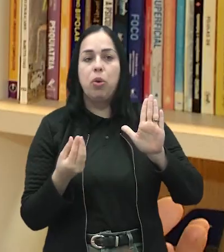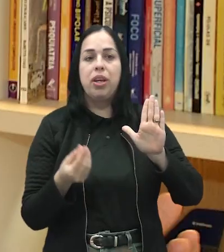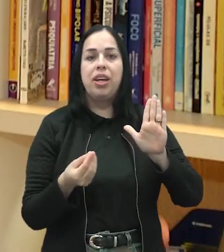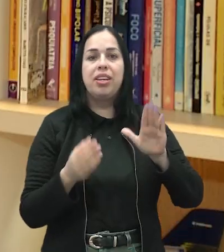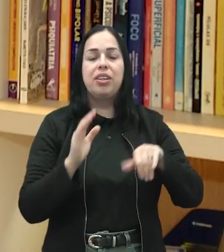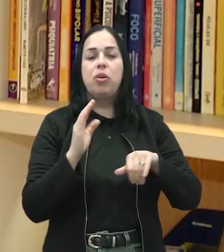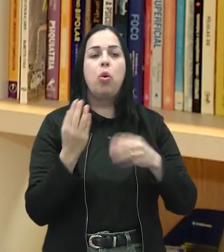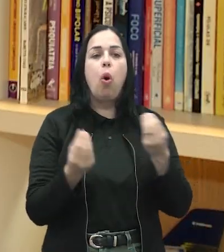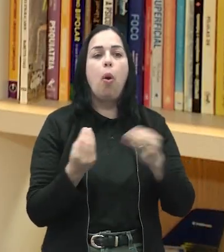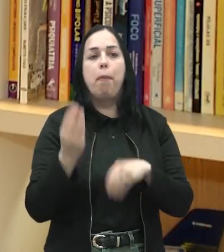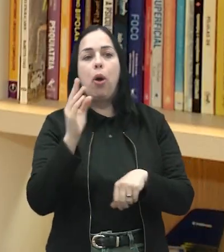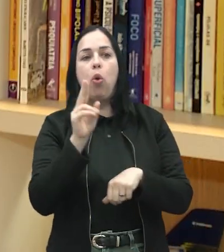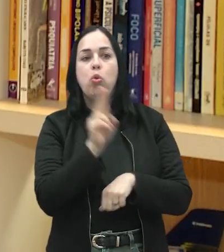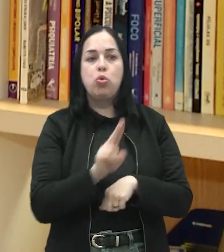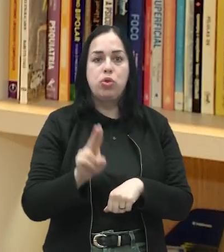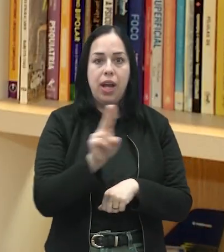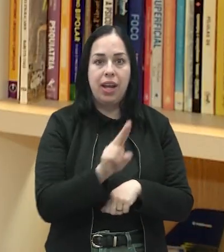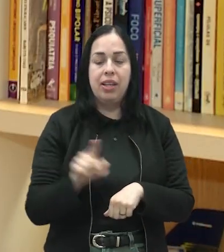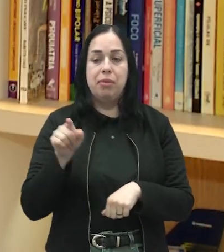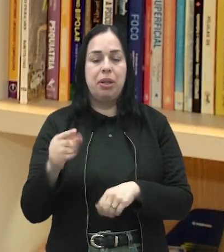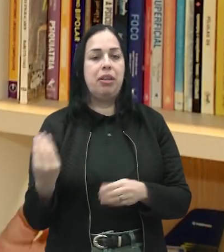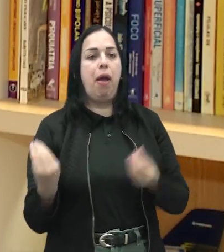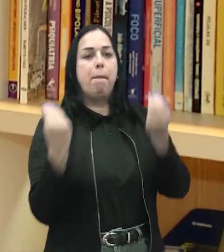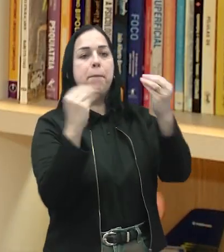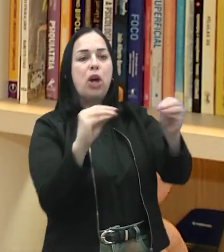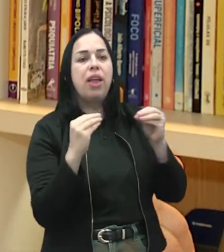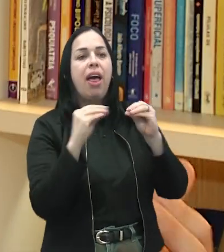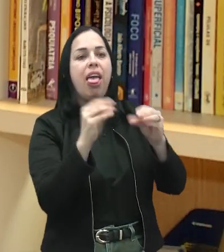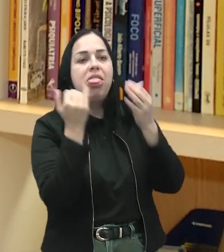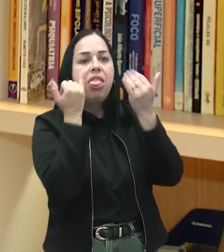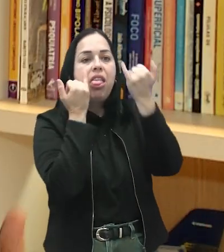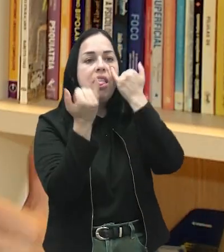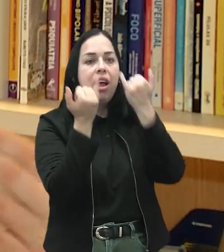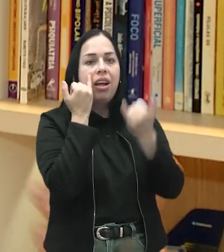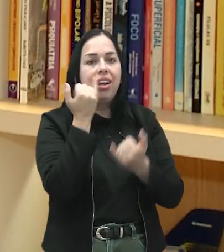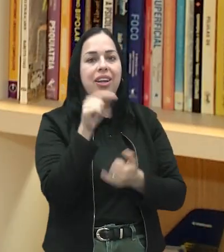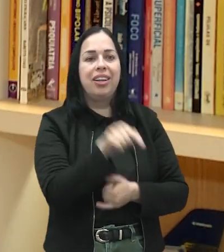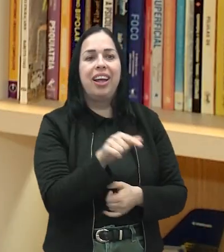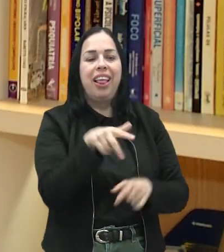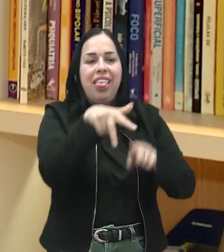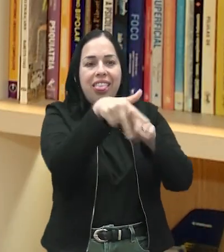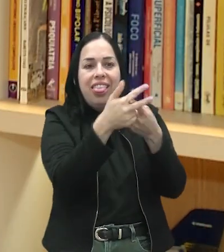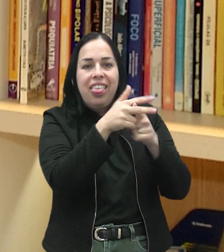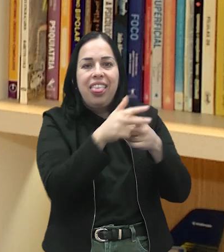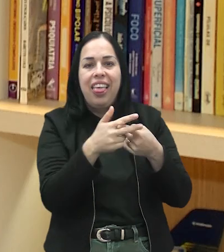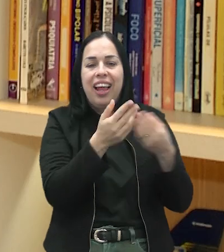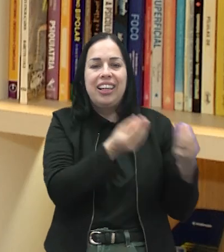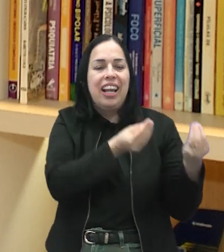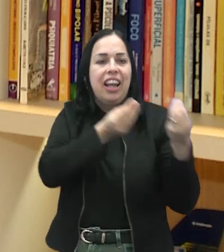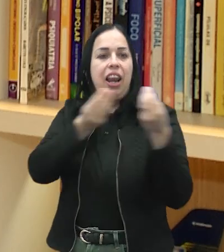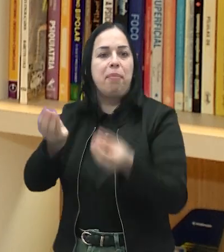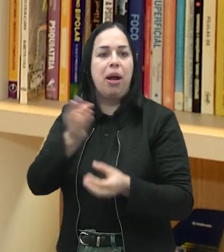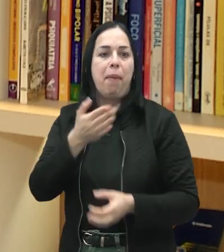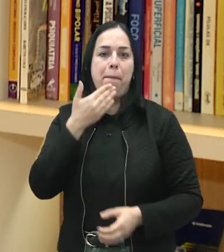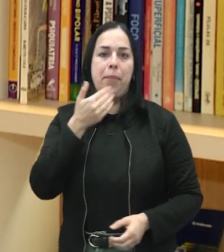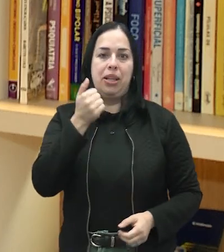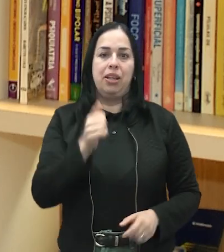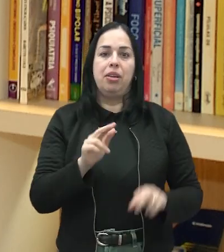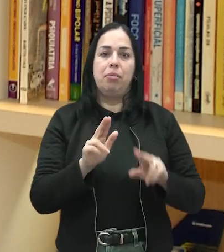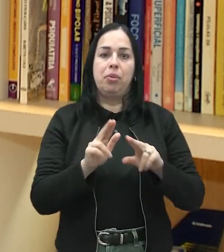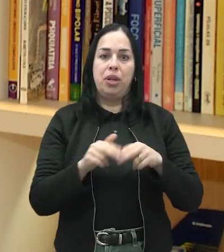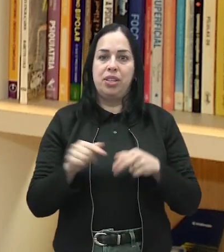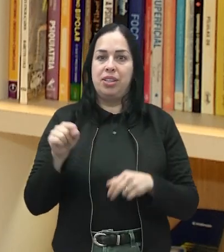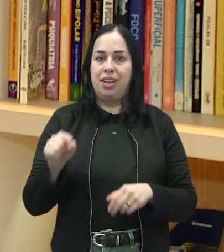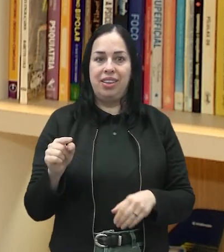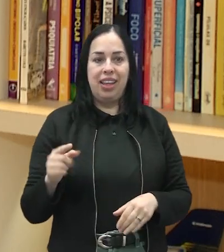condição da utilização dos dados que você coloca lá para que haja a melhora do produto. Então, o sigilo